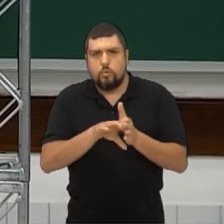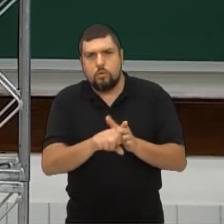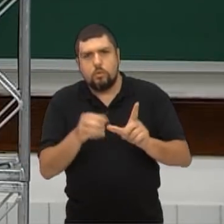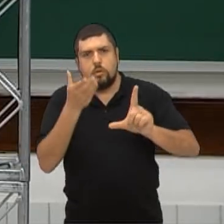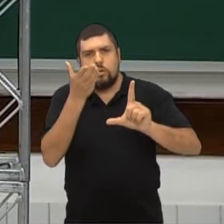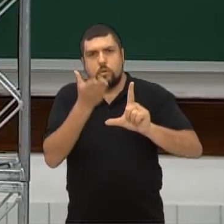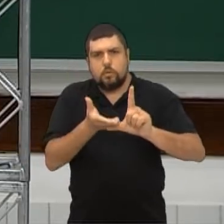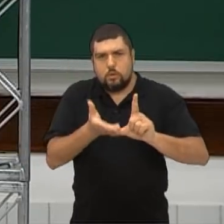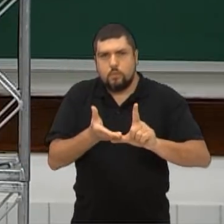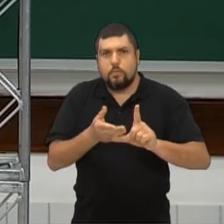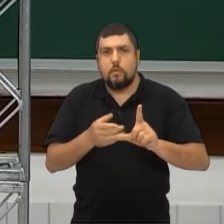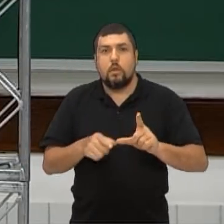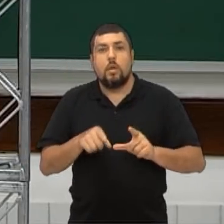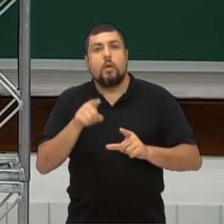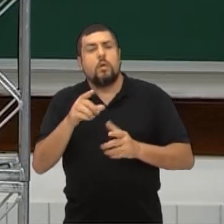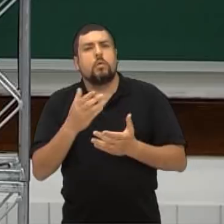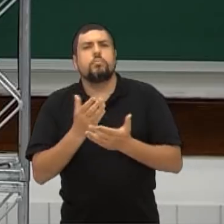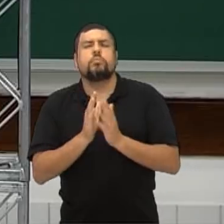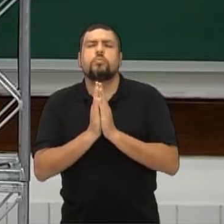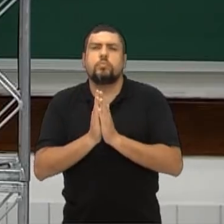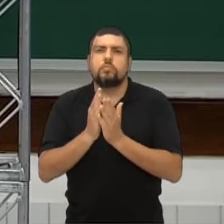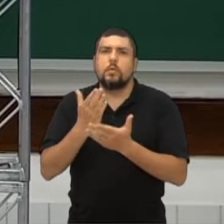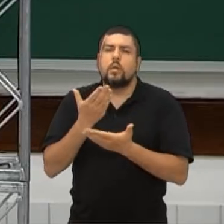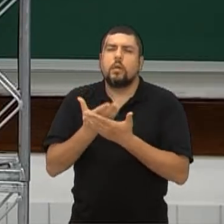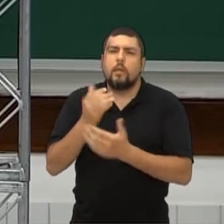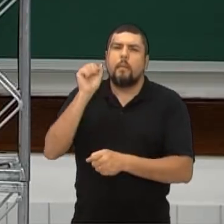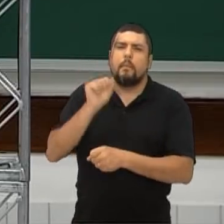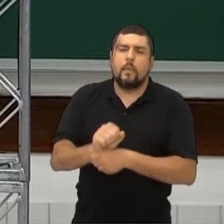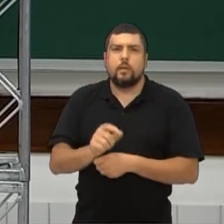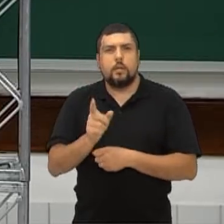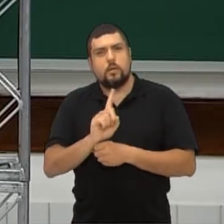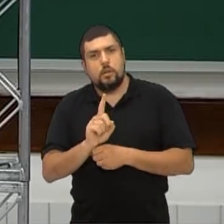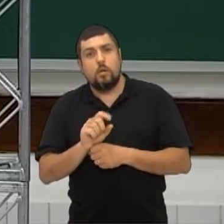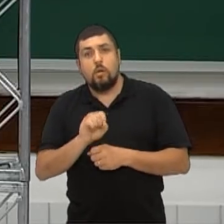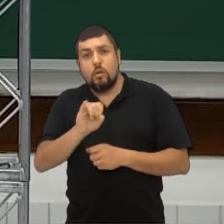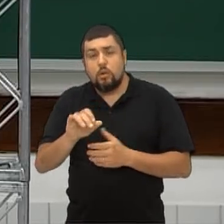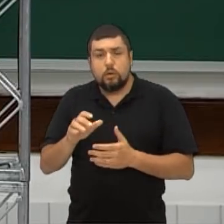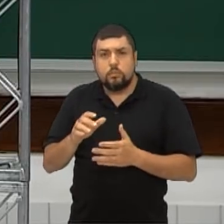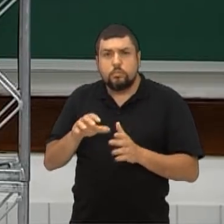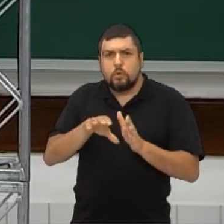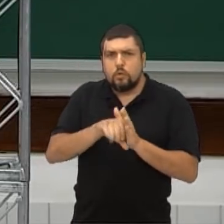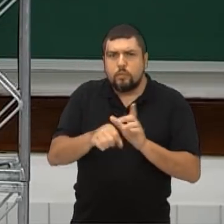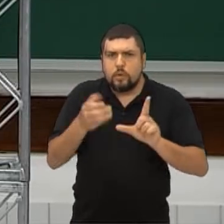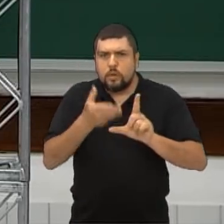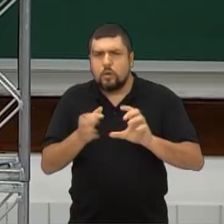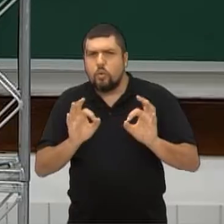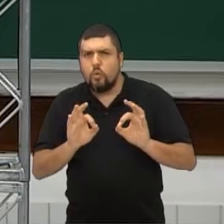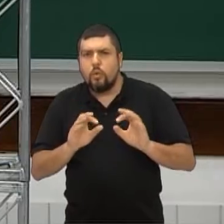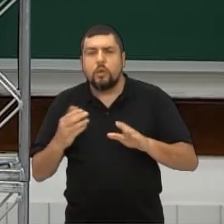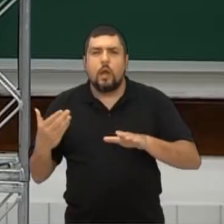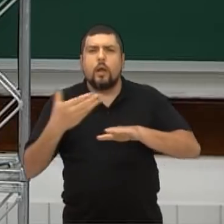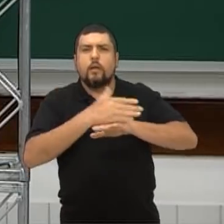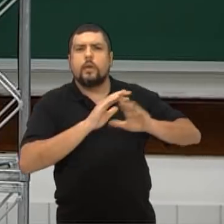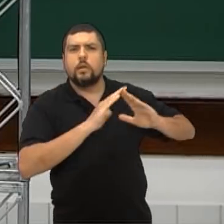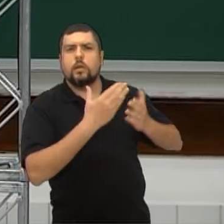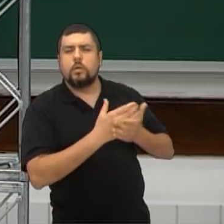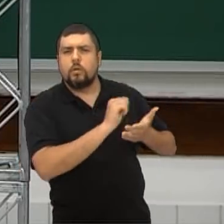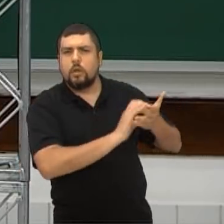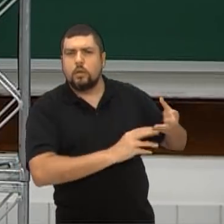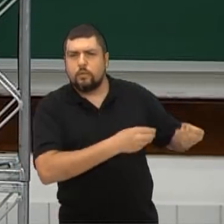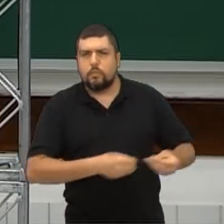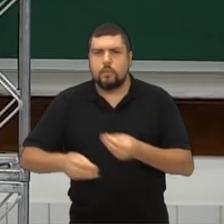Classroom, nunca deixem de estudar. Aqueles que não têm acesso ao aplicativo, procurem atividades na escola, a presença